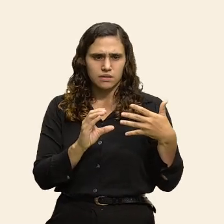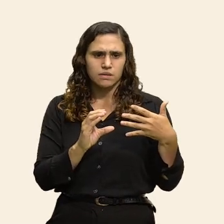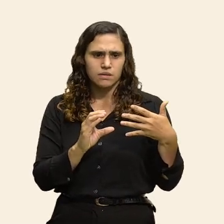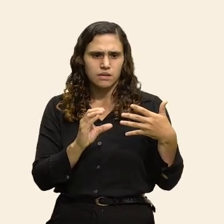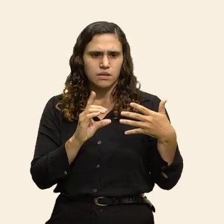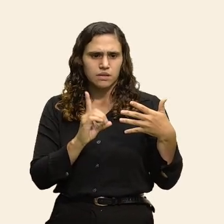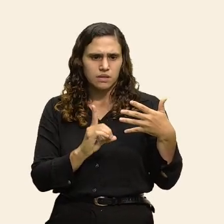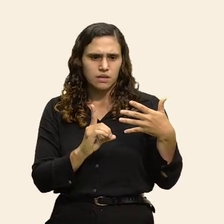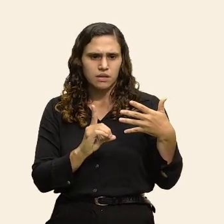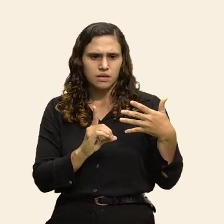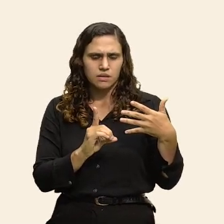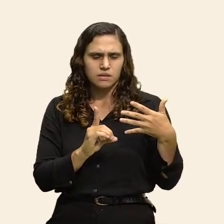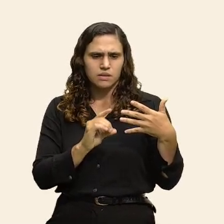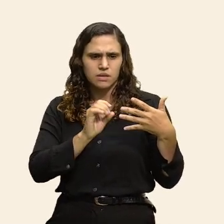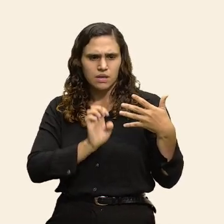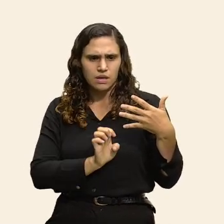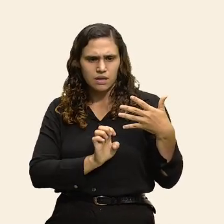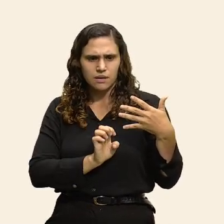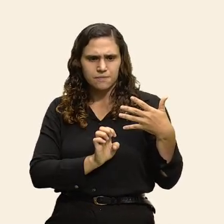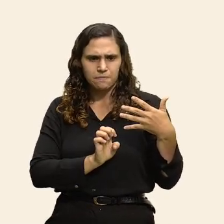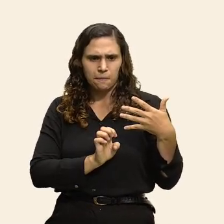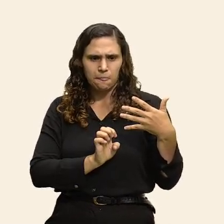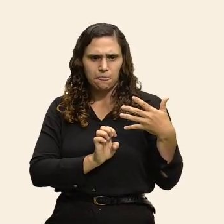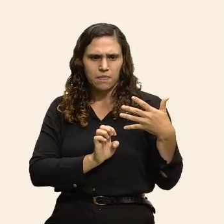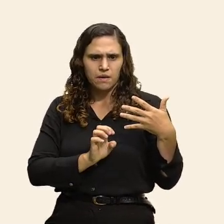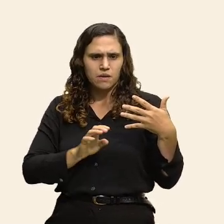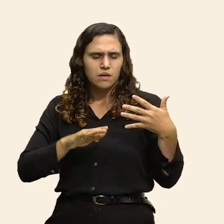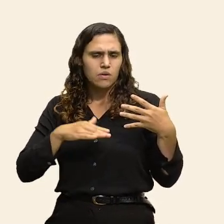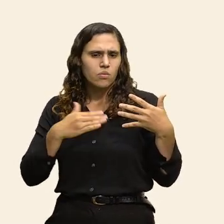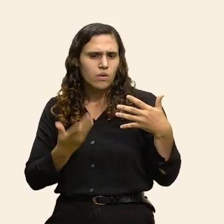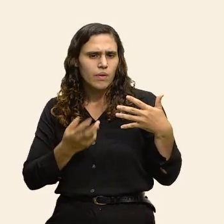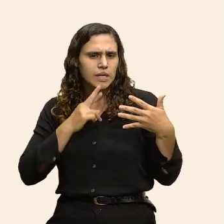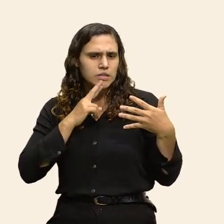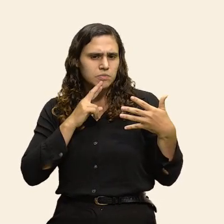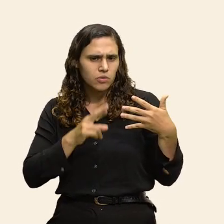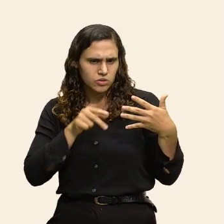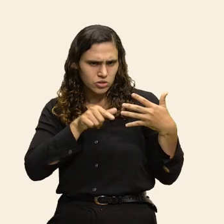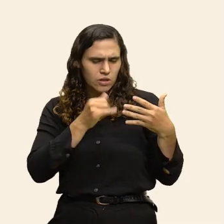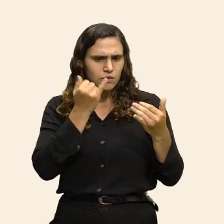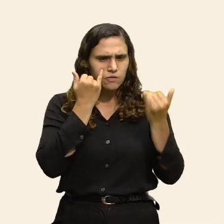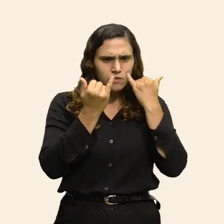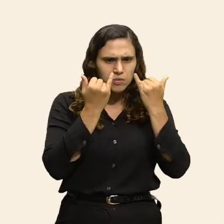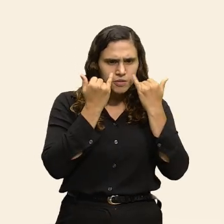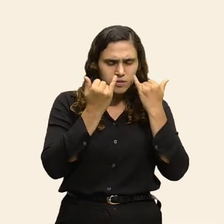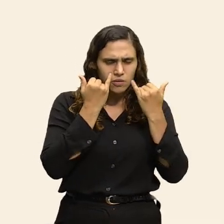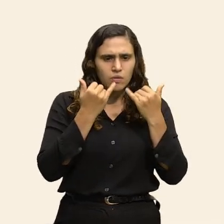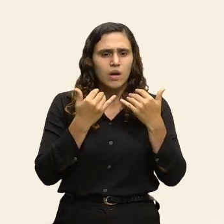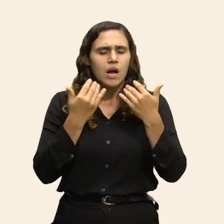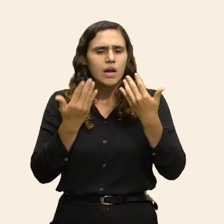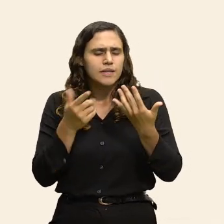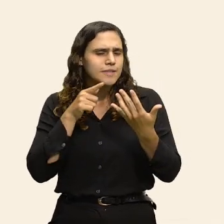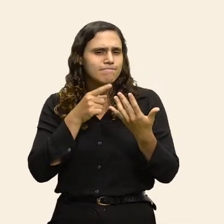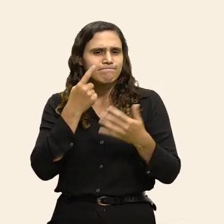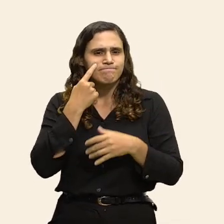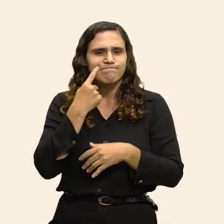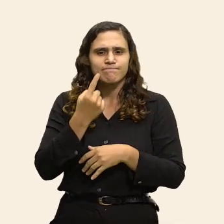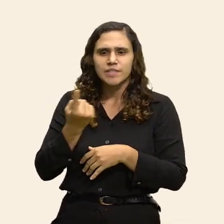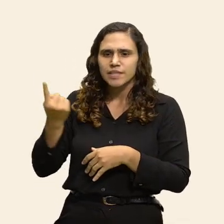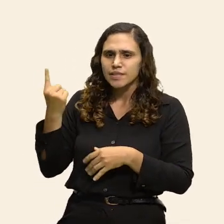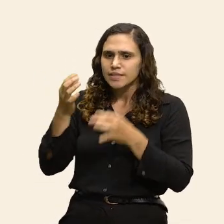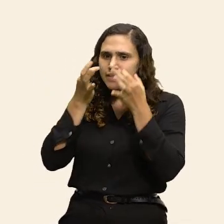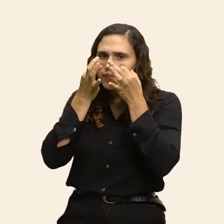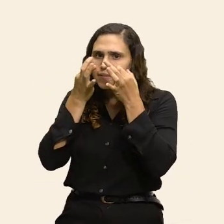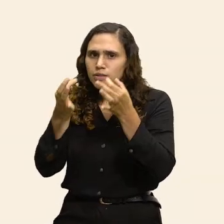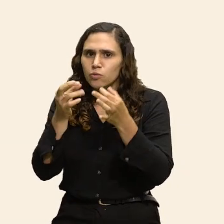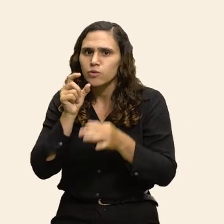0,4, D, 0,5 e E, 0,6. Os dados são esses. Agora aqui, nós devemos prestar atenção numa